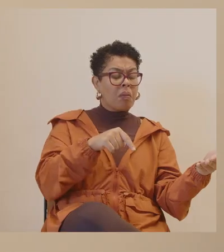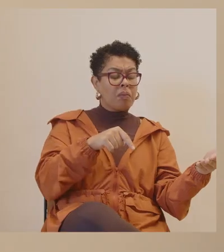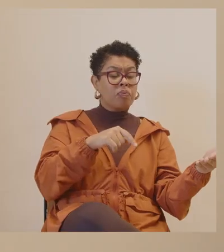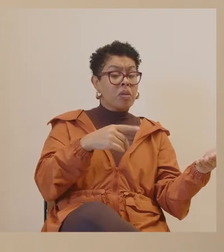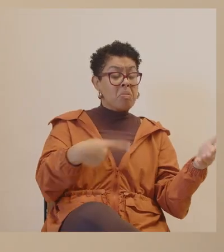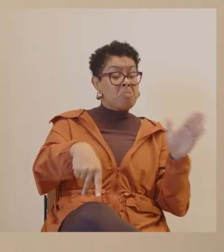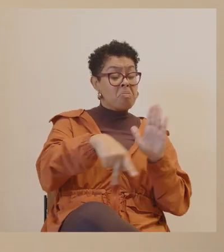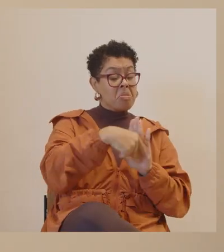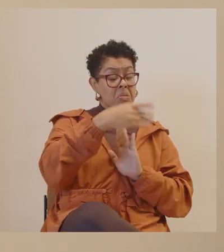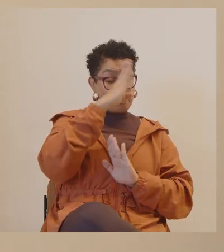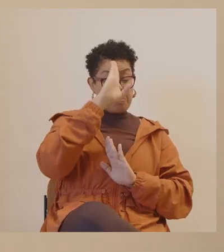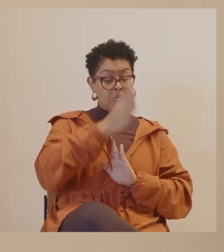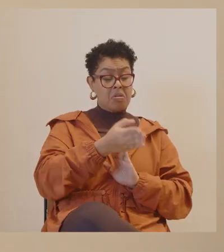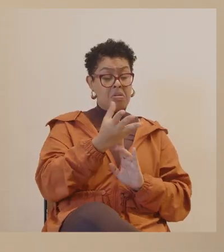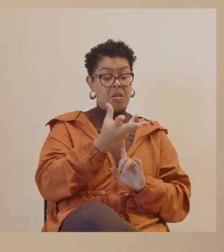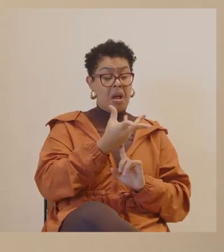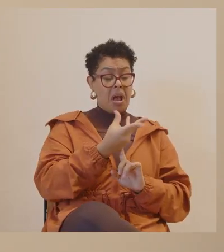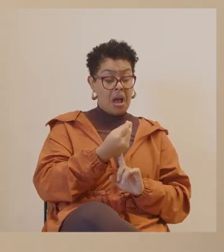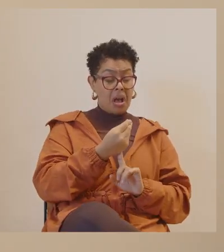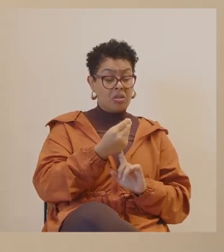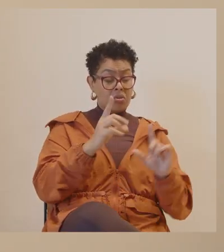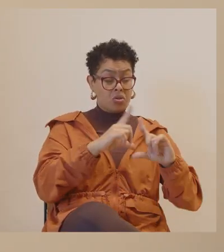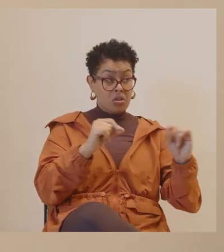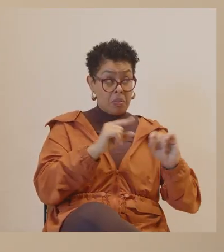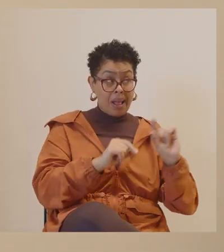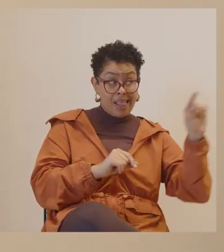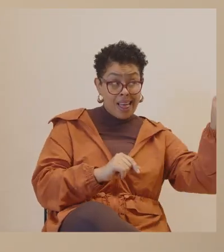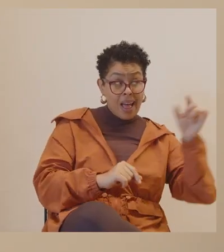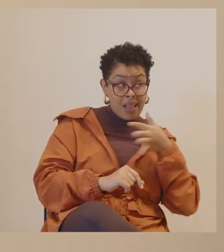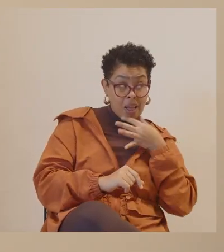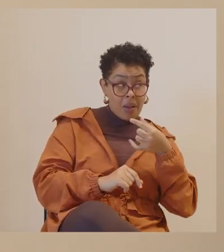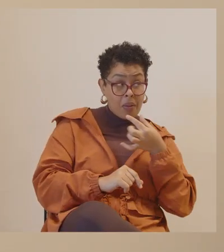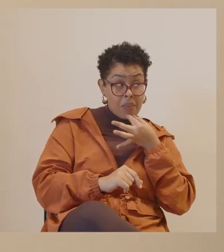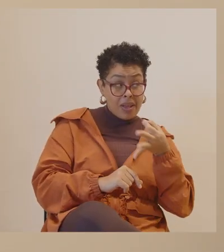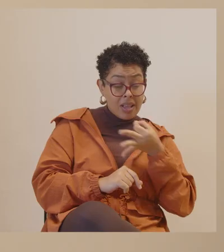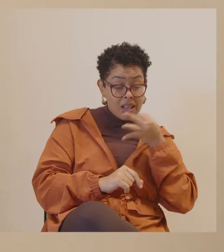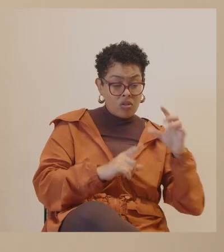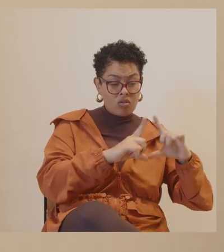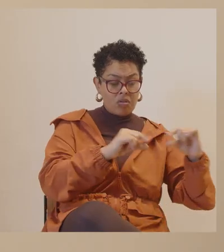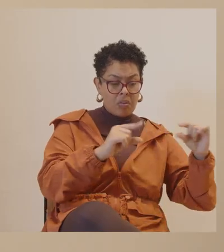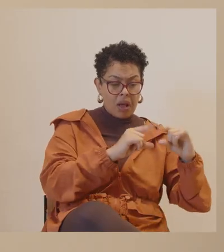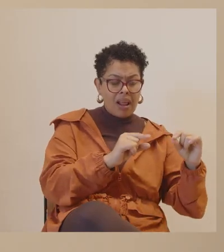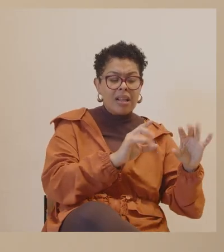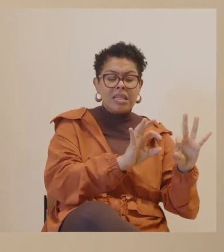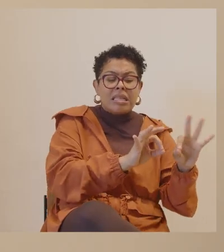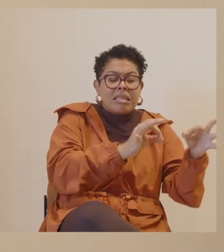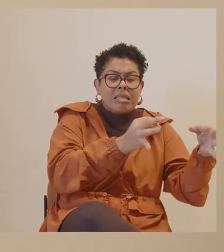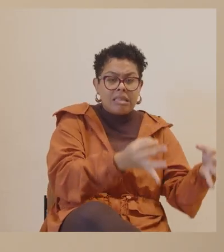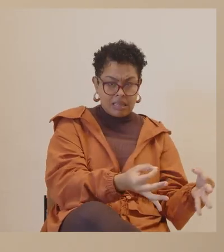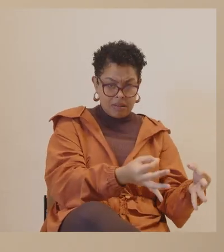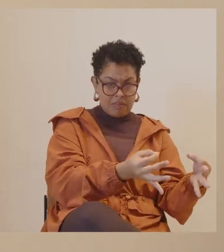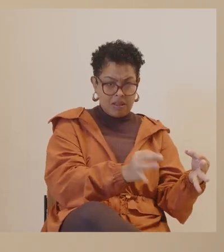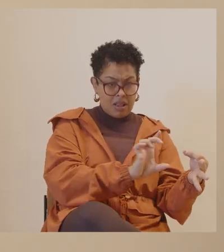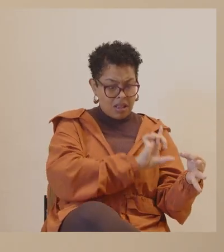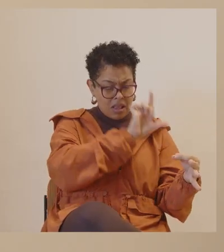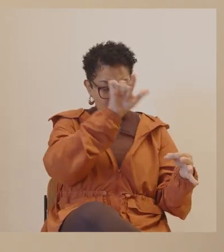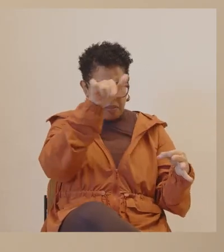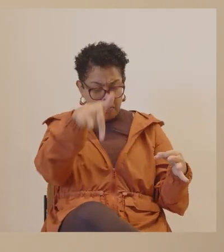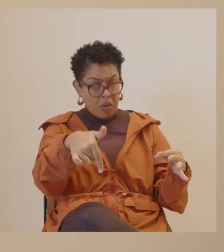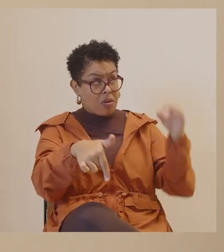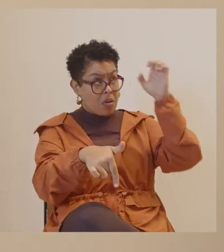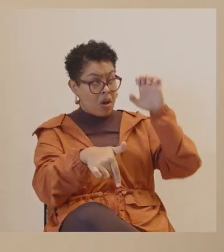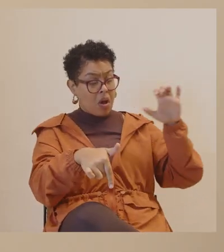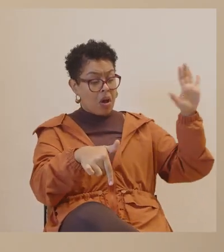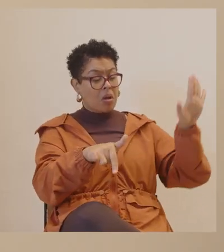arte do Japão, né, para os japoneses elas não eram uma coisa de grande valor. Elas se transformaram em coisas de grande valor porque os